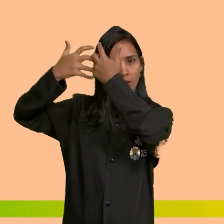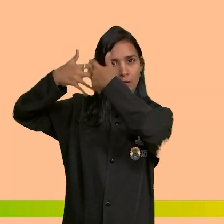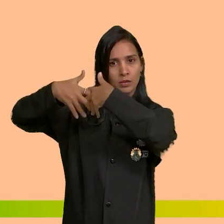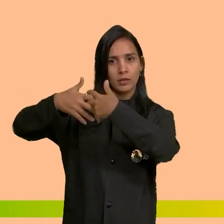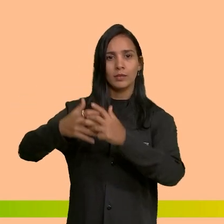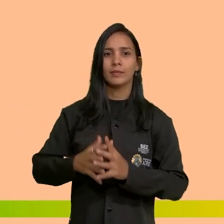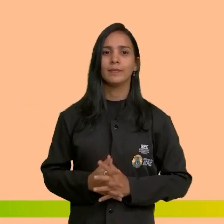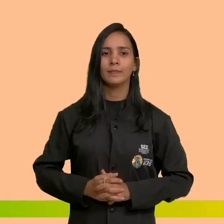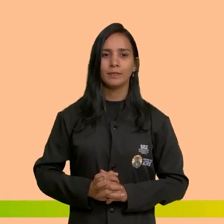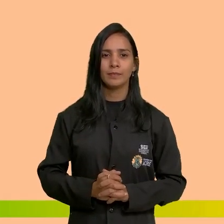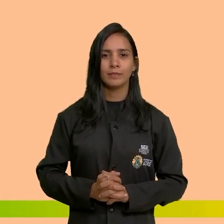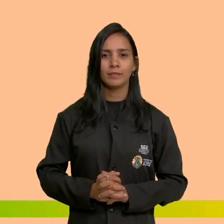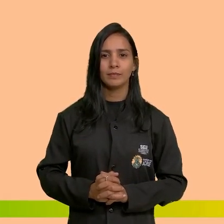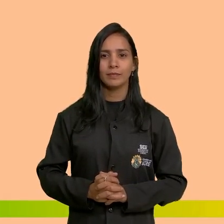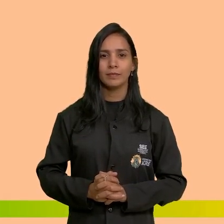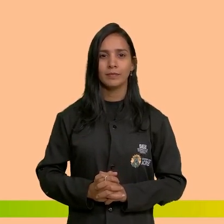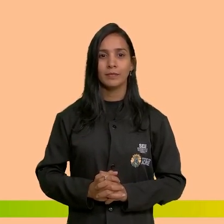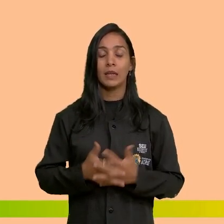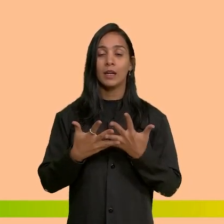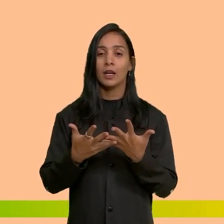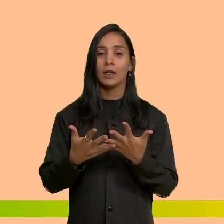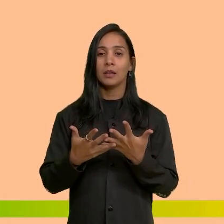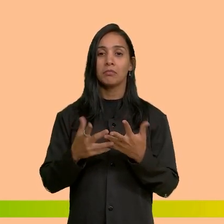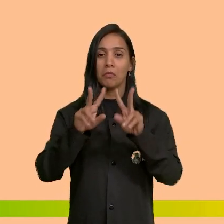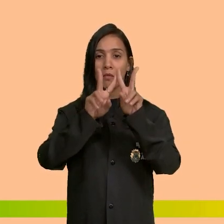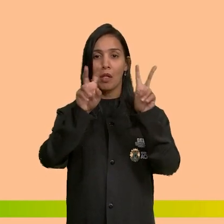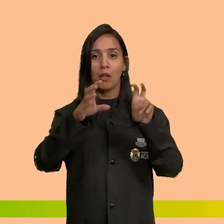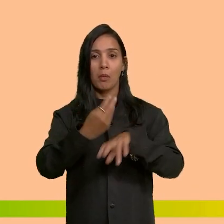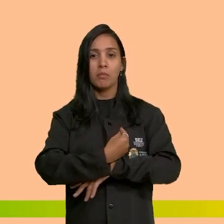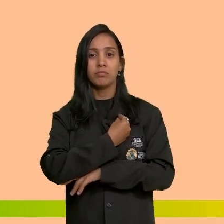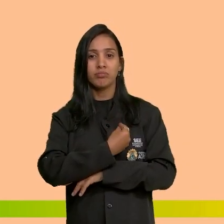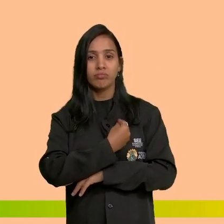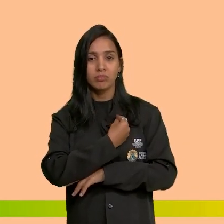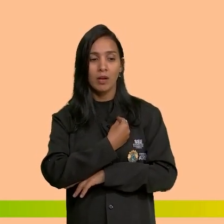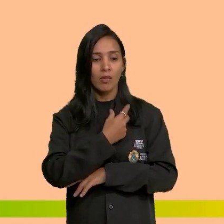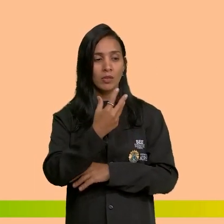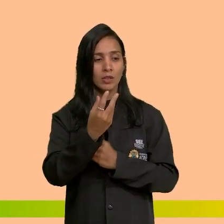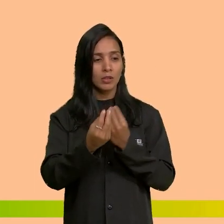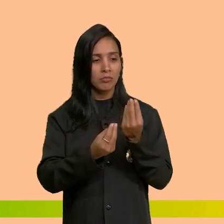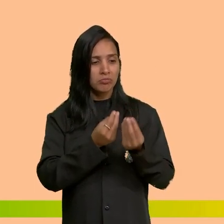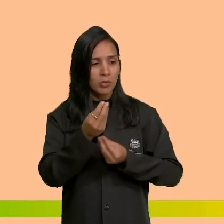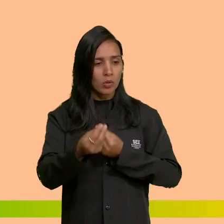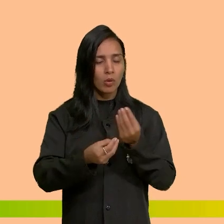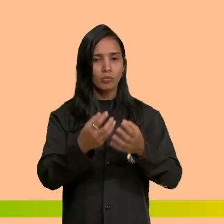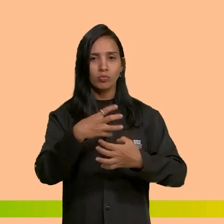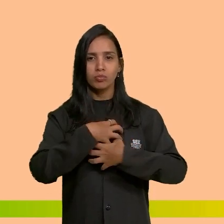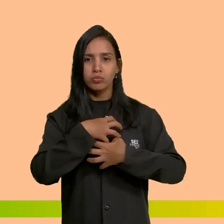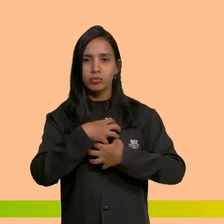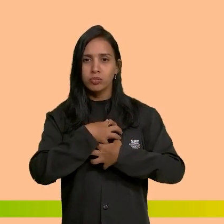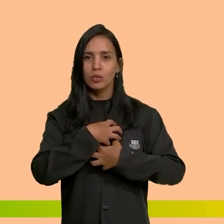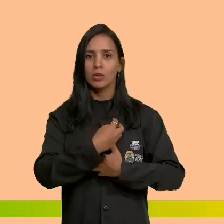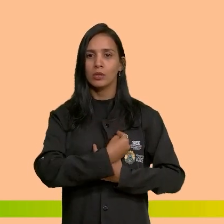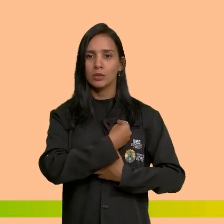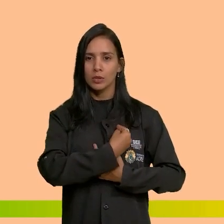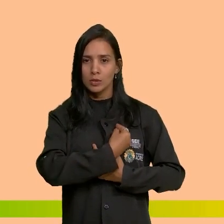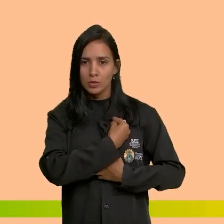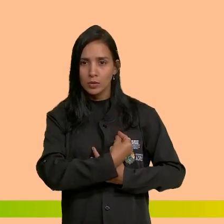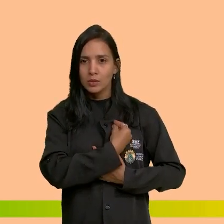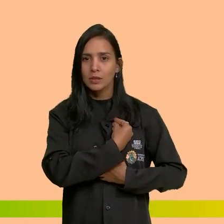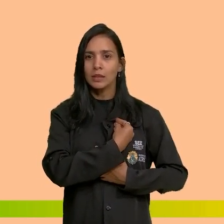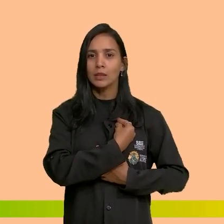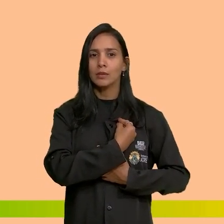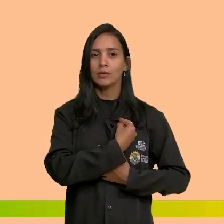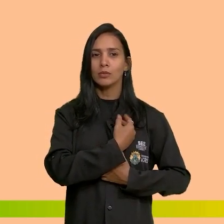E também a questão existencial, onde ali o ser humano, o público, ele tem uma afinidade com o que